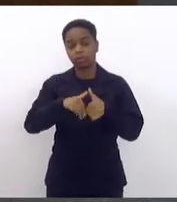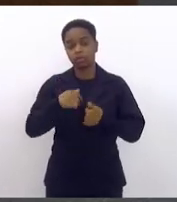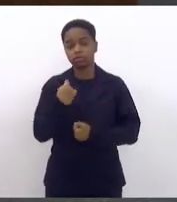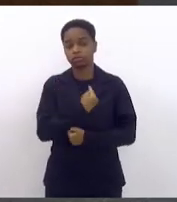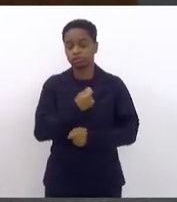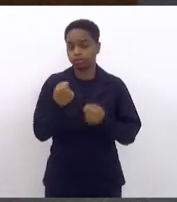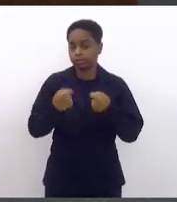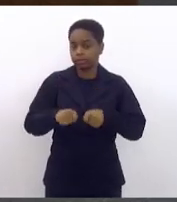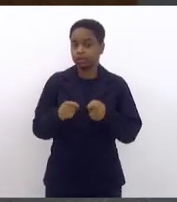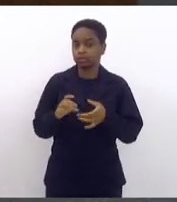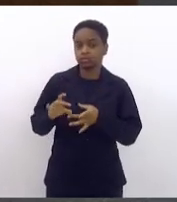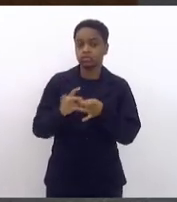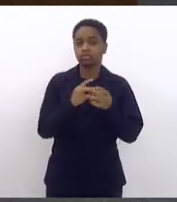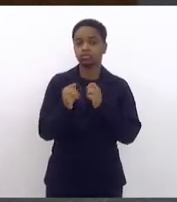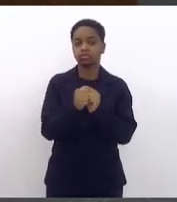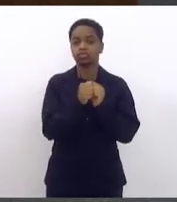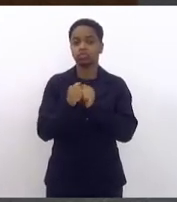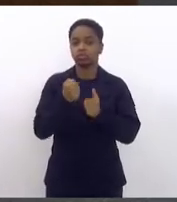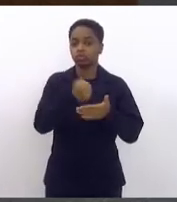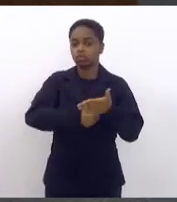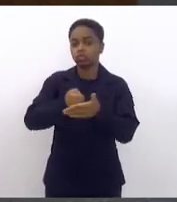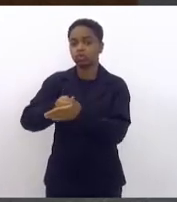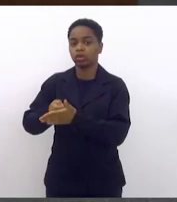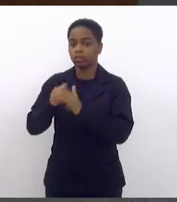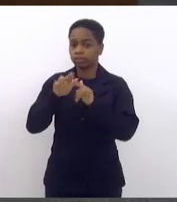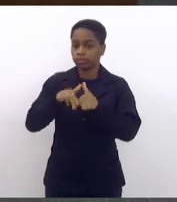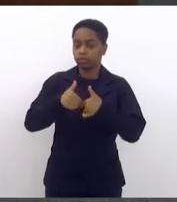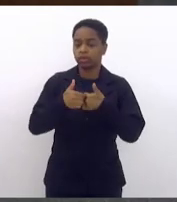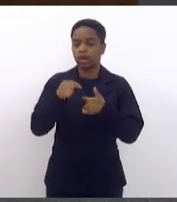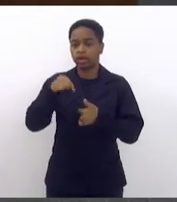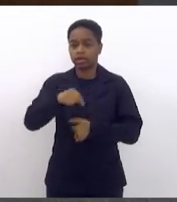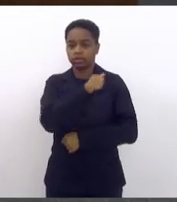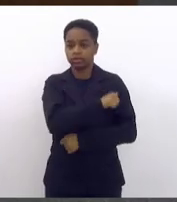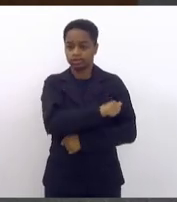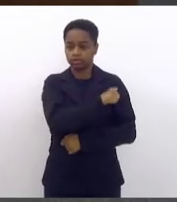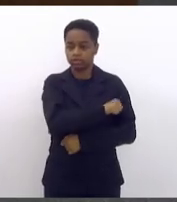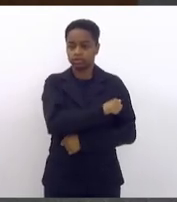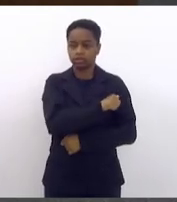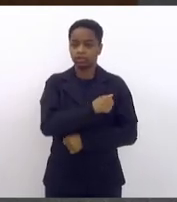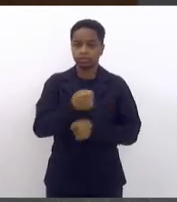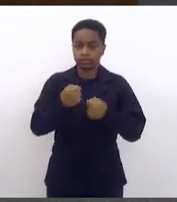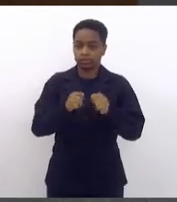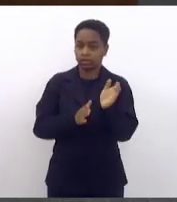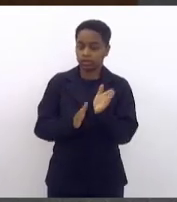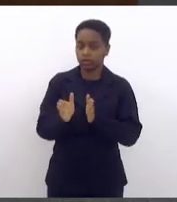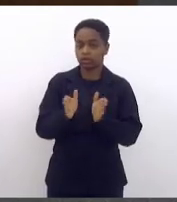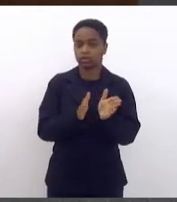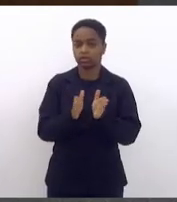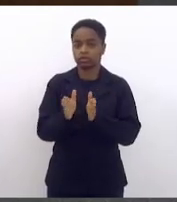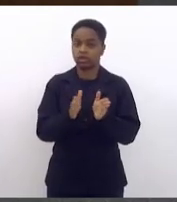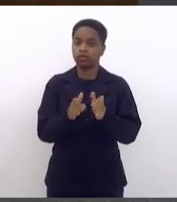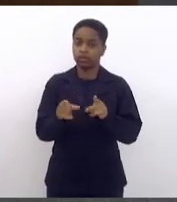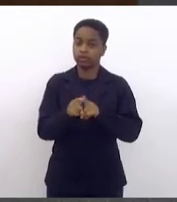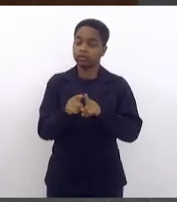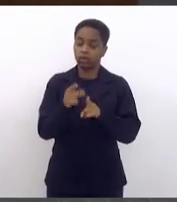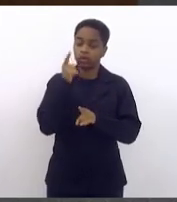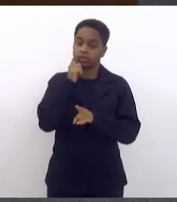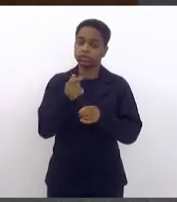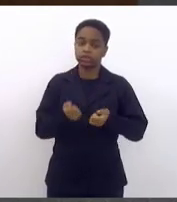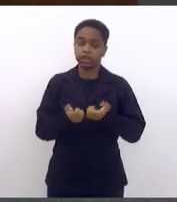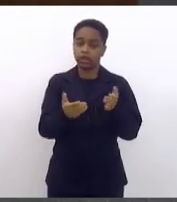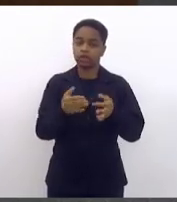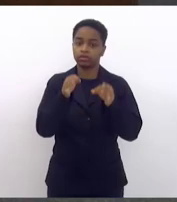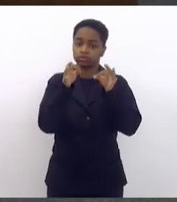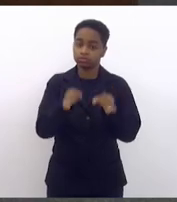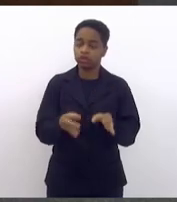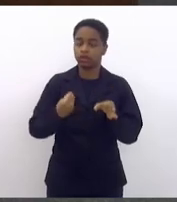nós estamos juntos aqui para lutar por um Rio de Janeiro e um Brasil cada vez mais acessível, pleno e que as pessoas tenham dignidade para viver.